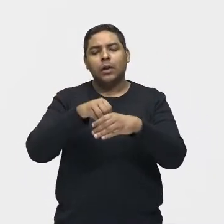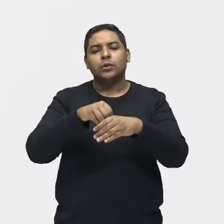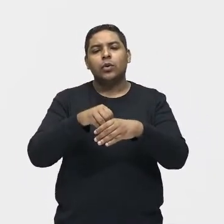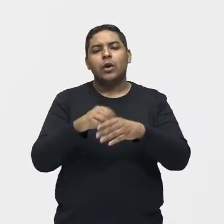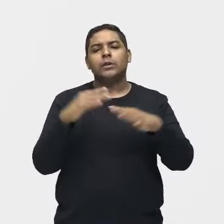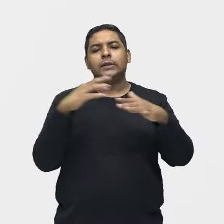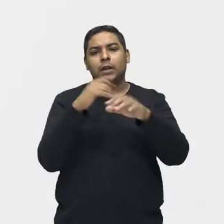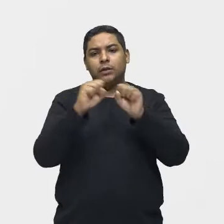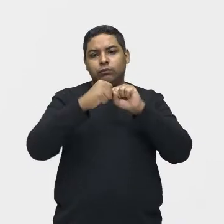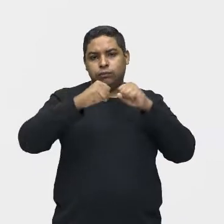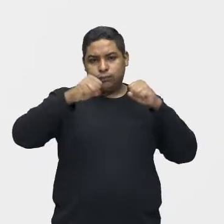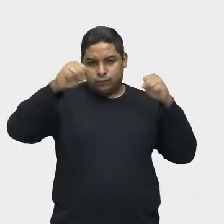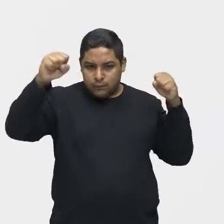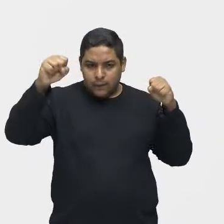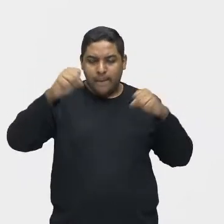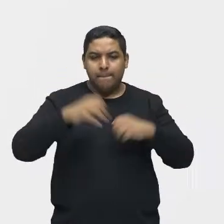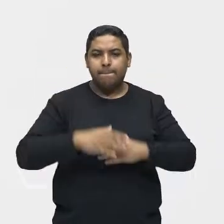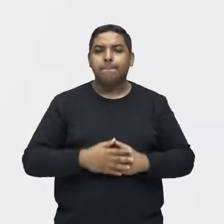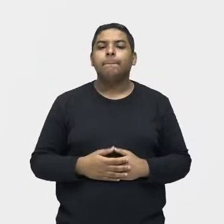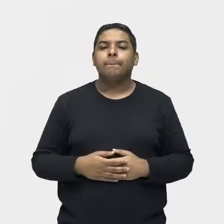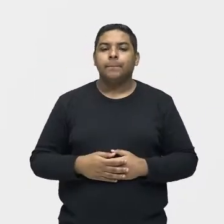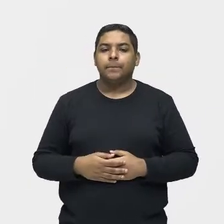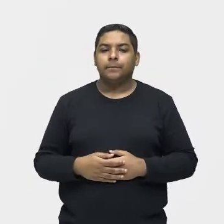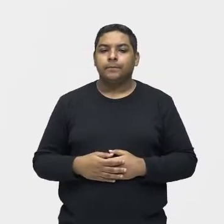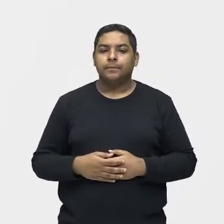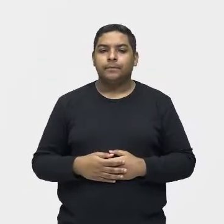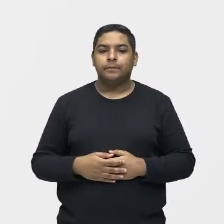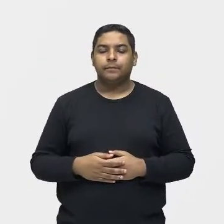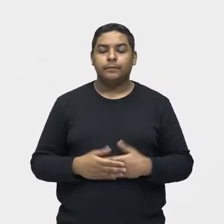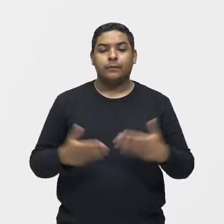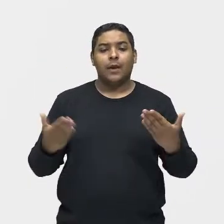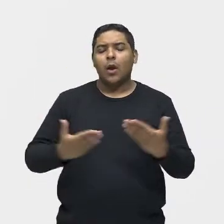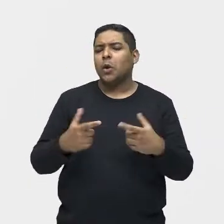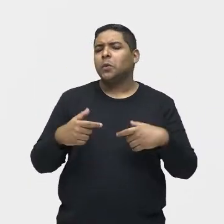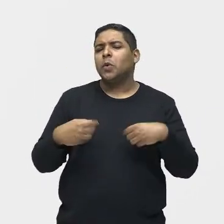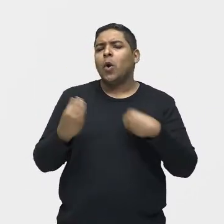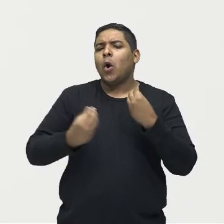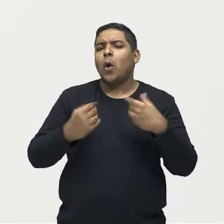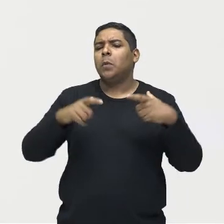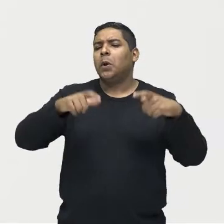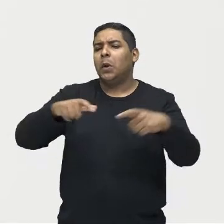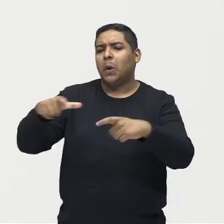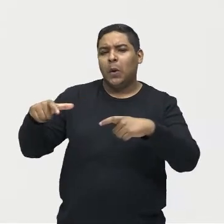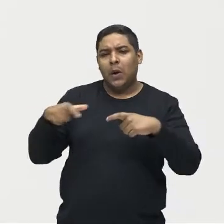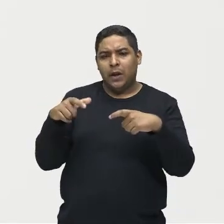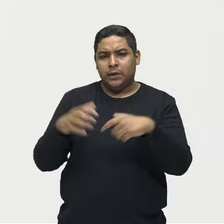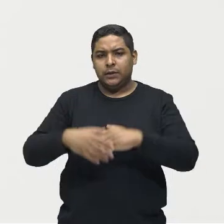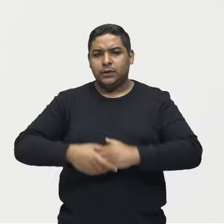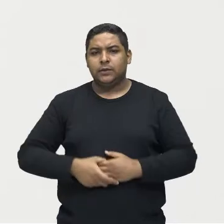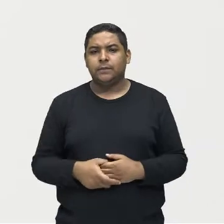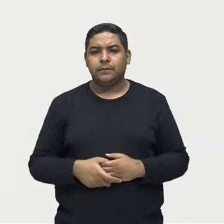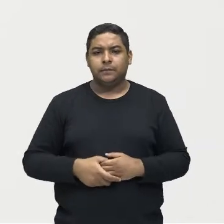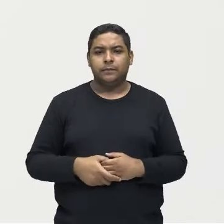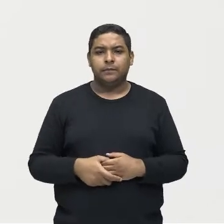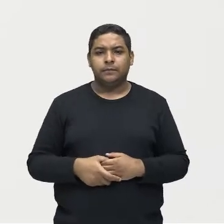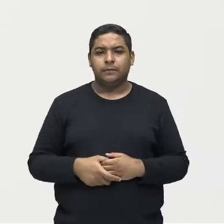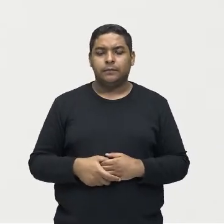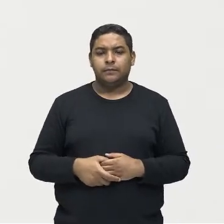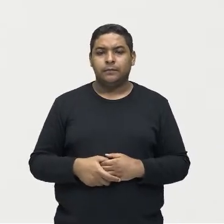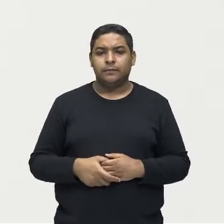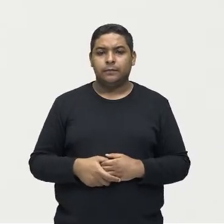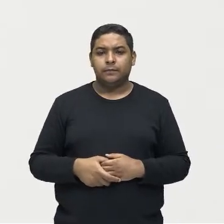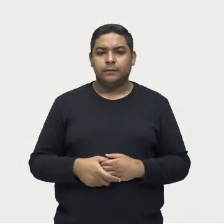megalópole conhecida como Boswash. Agora, onde a gente localiza essa região aqui de Boswash, que é